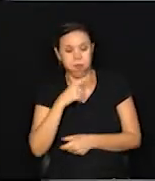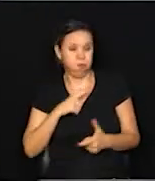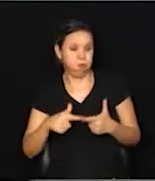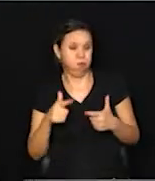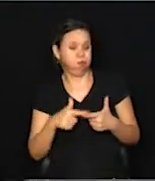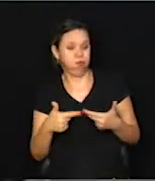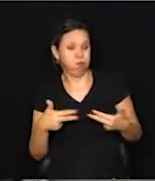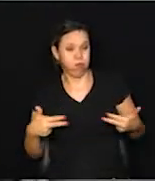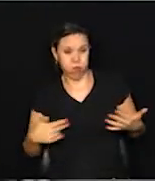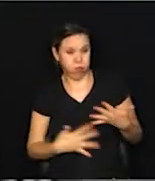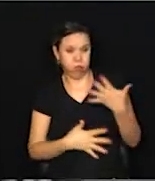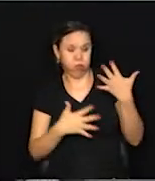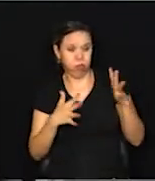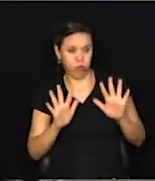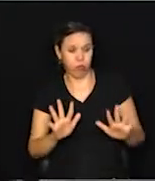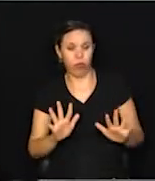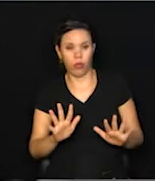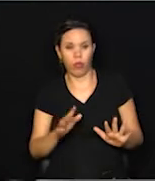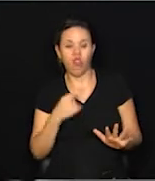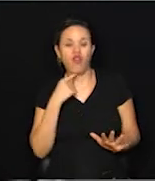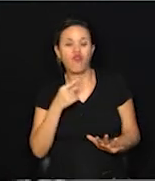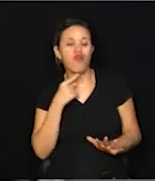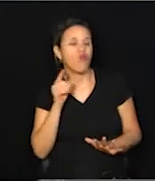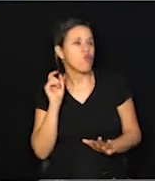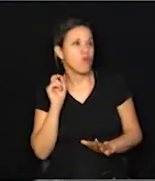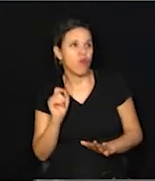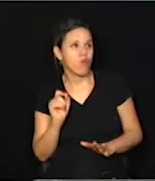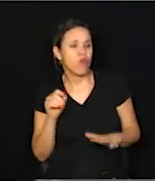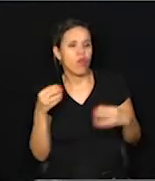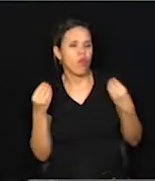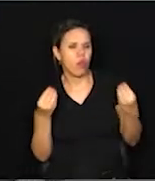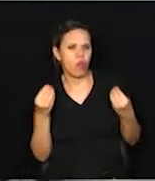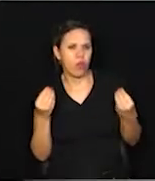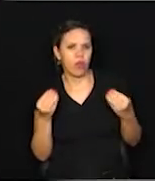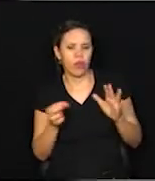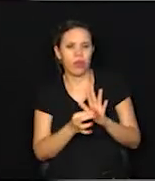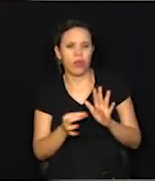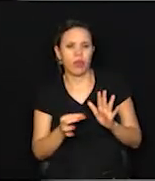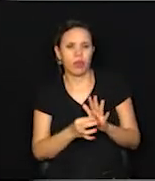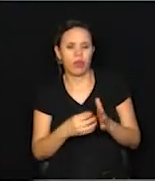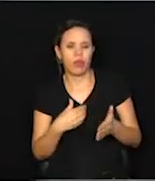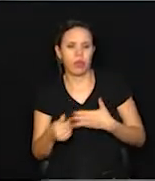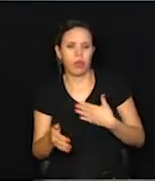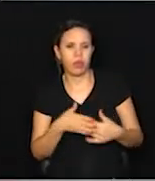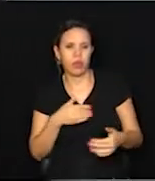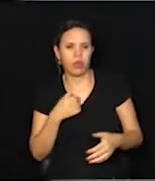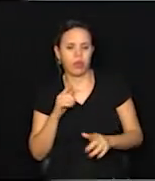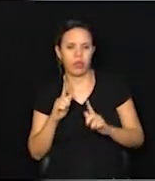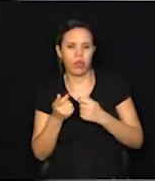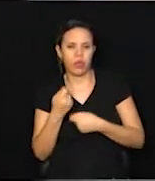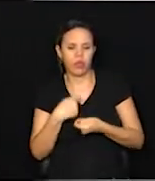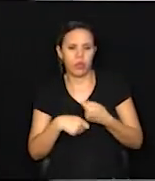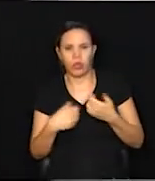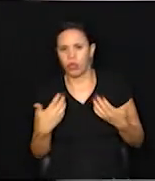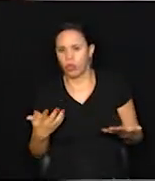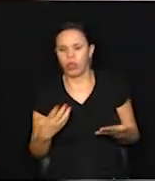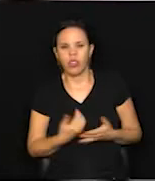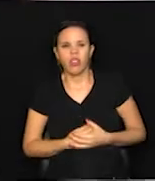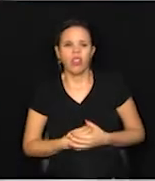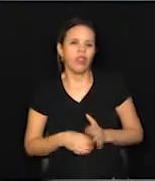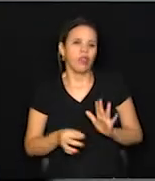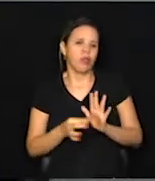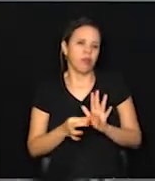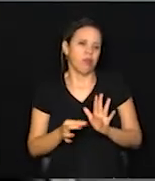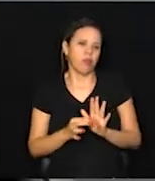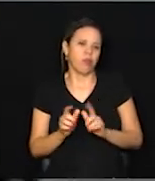problemas. Então, na verdade, o meu questionamento é assim: como, do ponto de vista, independentemente da gestão, enfim, e da posição da